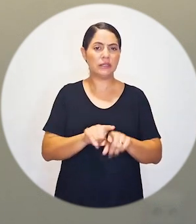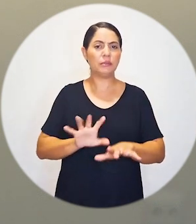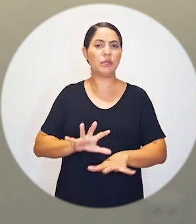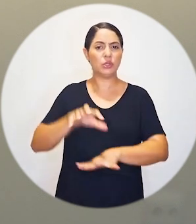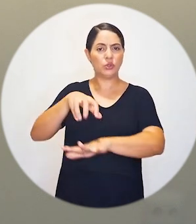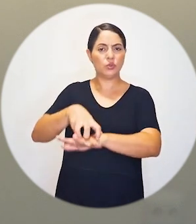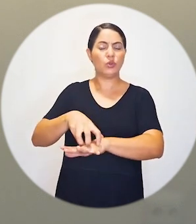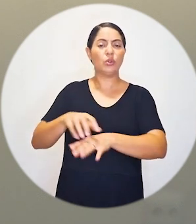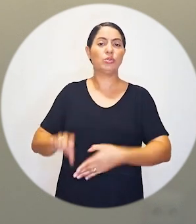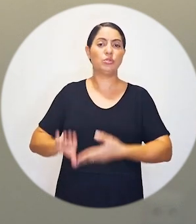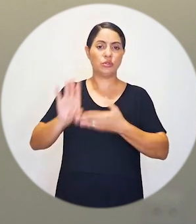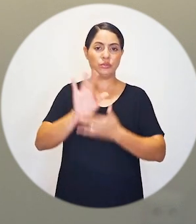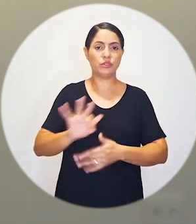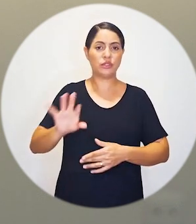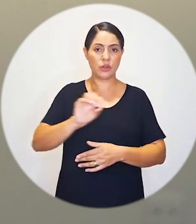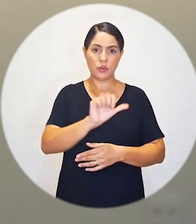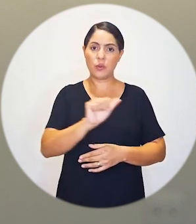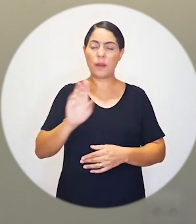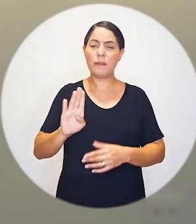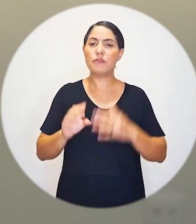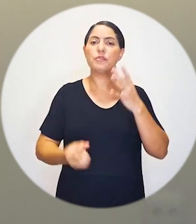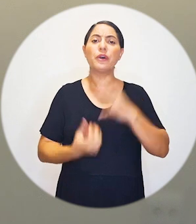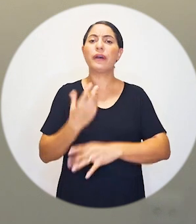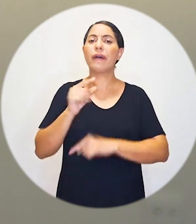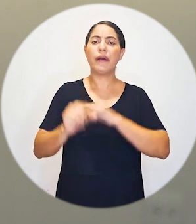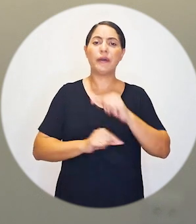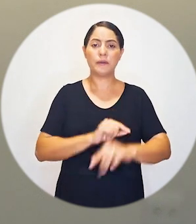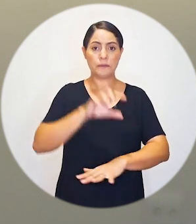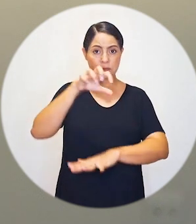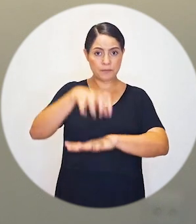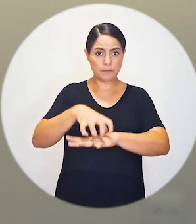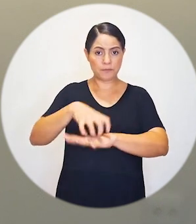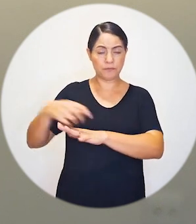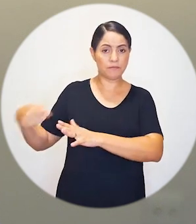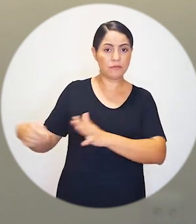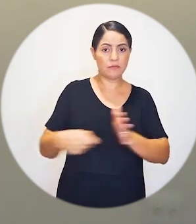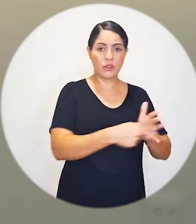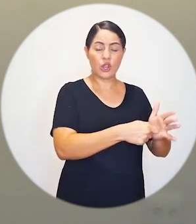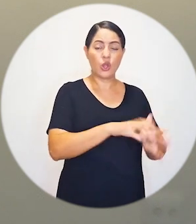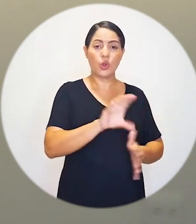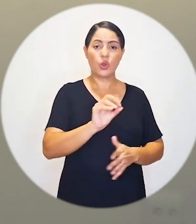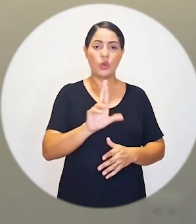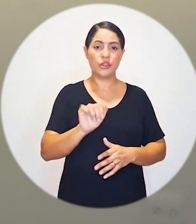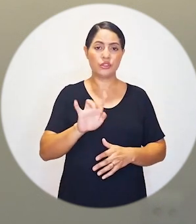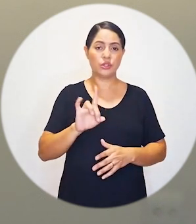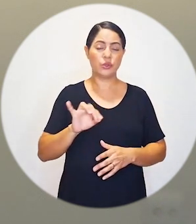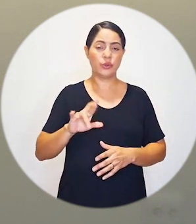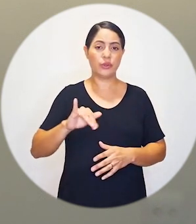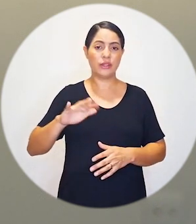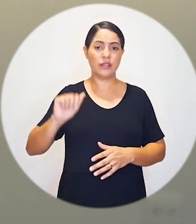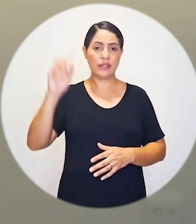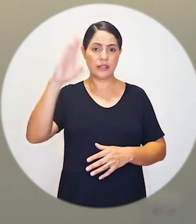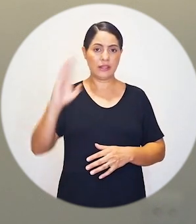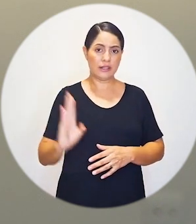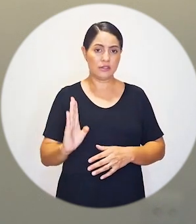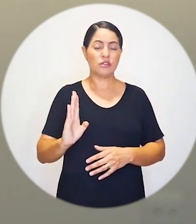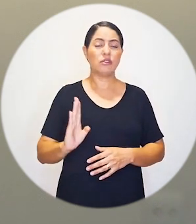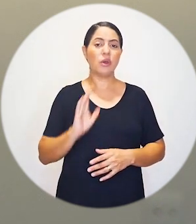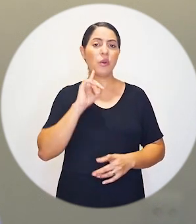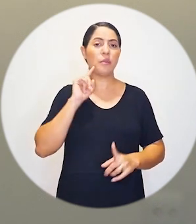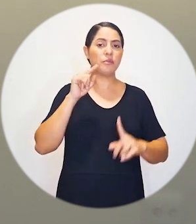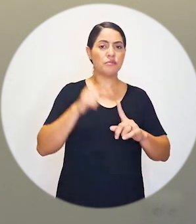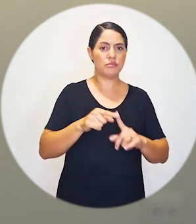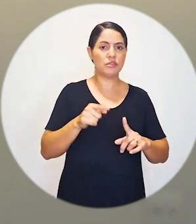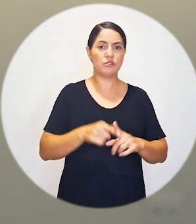da OAB, foi instituída a Corregedoria Geral do Processo Disciplinar, mais conhecida como Corregedoria Nacional.